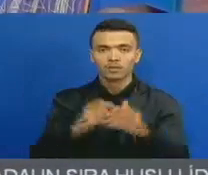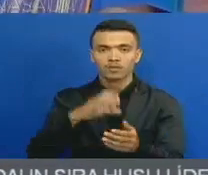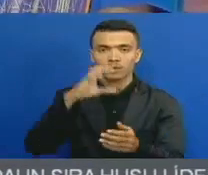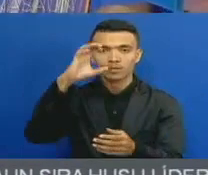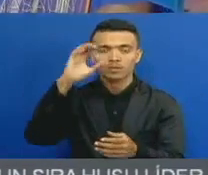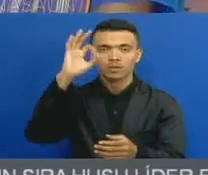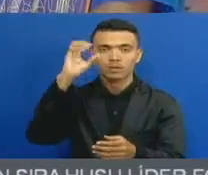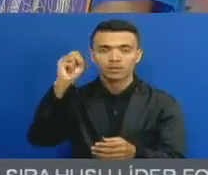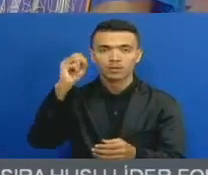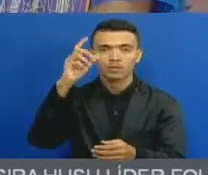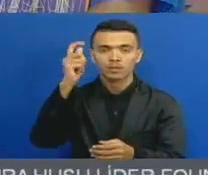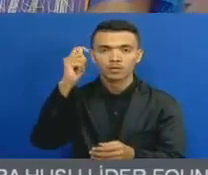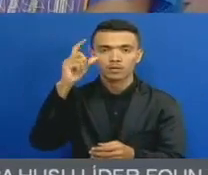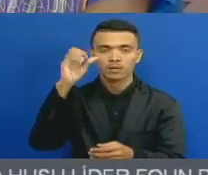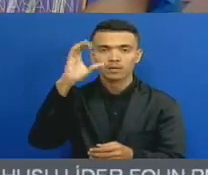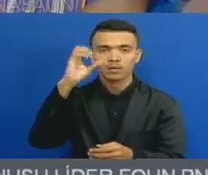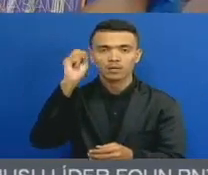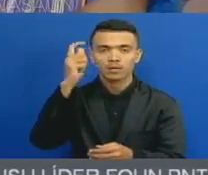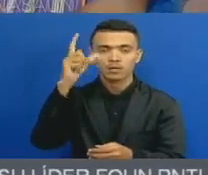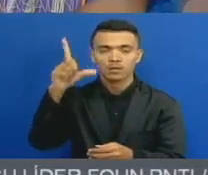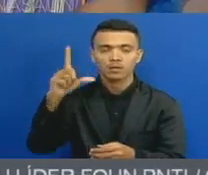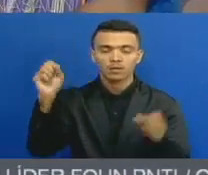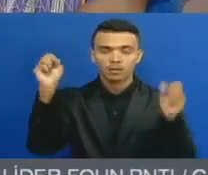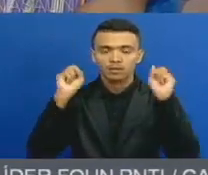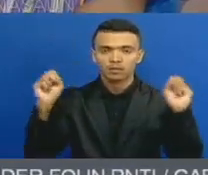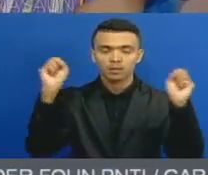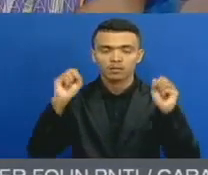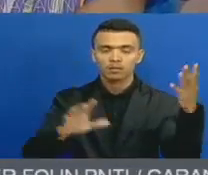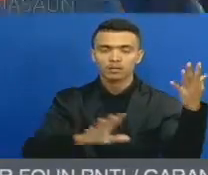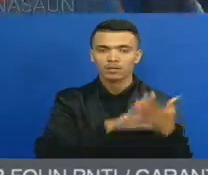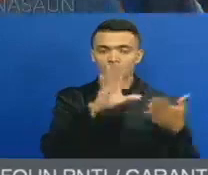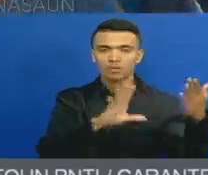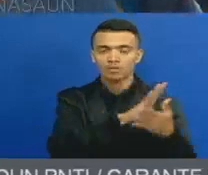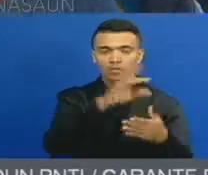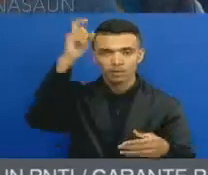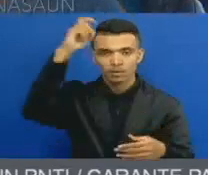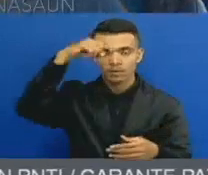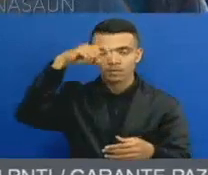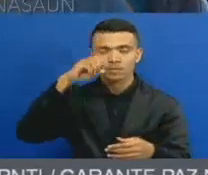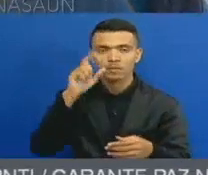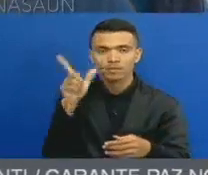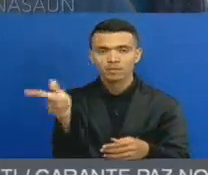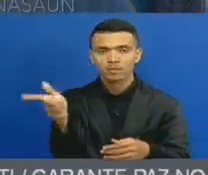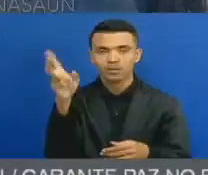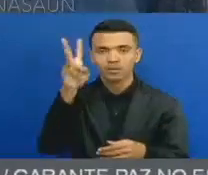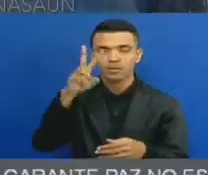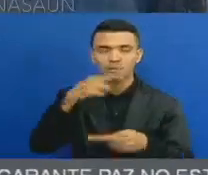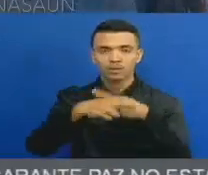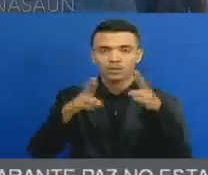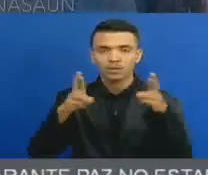Confederação Sindical do Timor-Leste, KSTL, sábado, fim de semana, né? Comemora aniversário Badala Ruanulur Sinrua e a sede